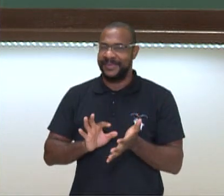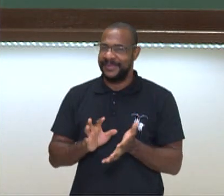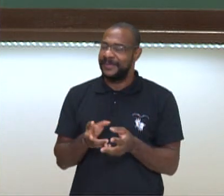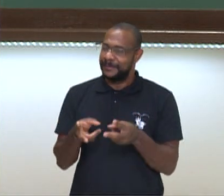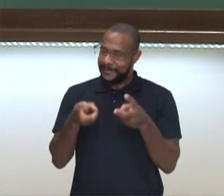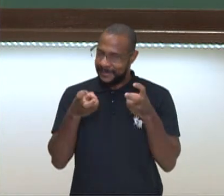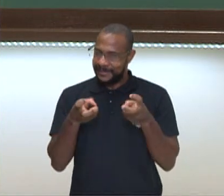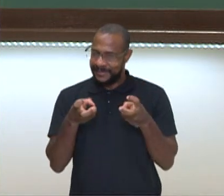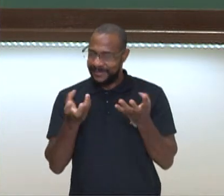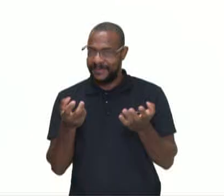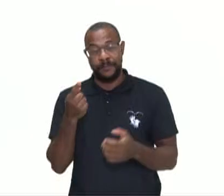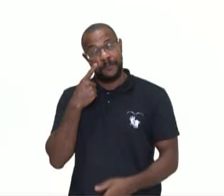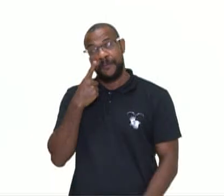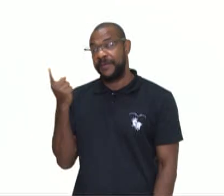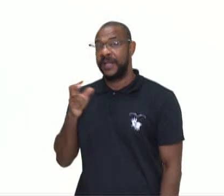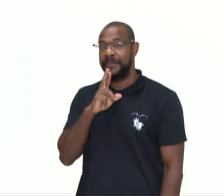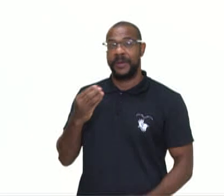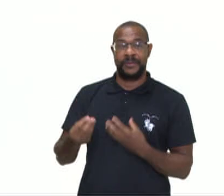resposta?